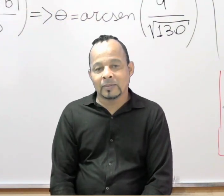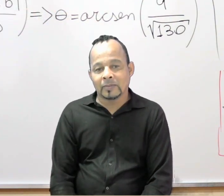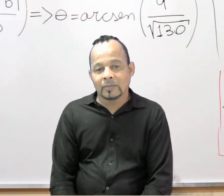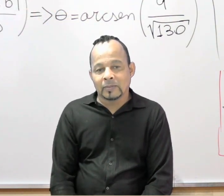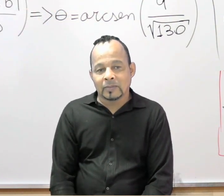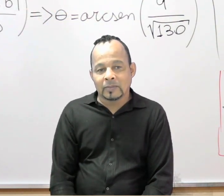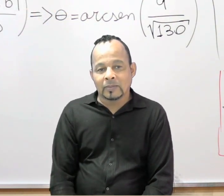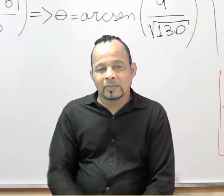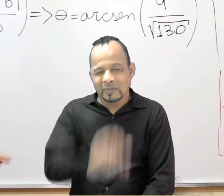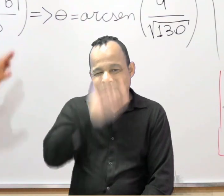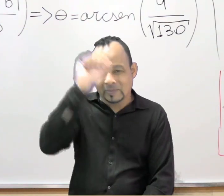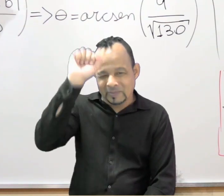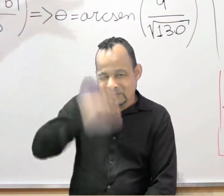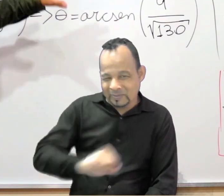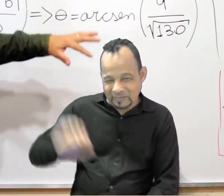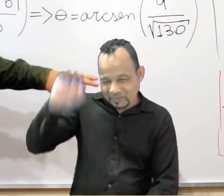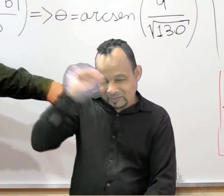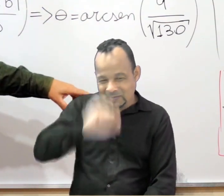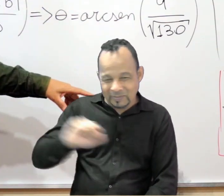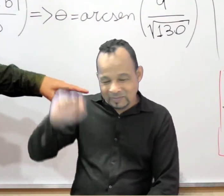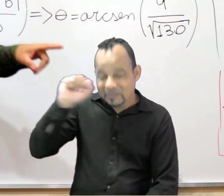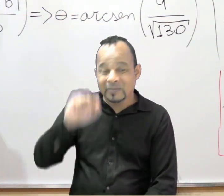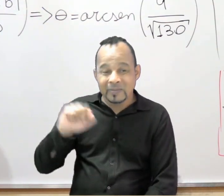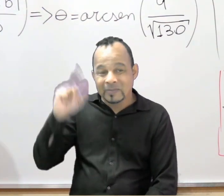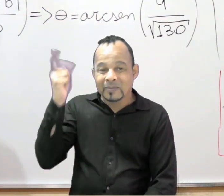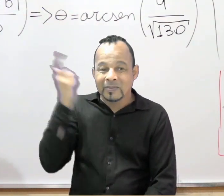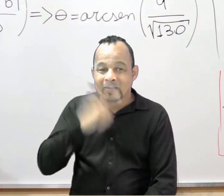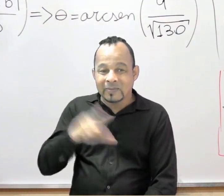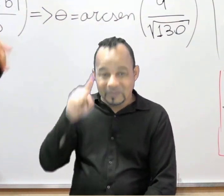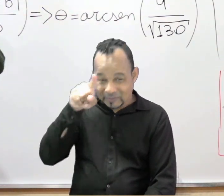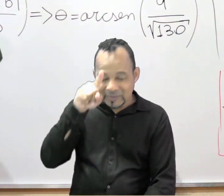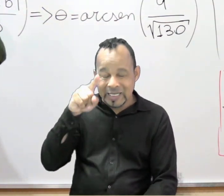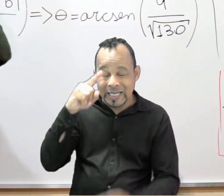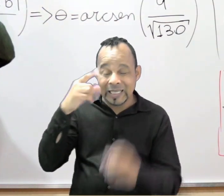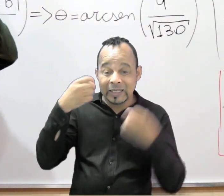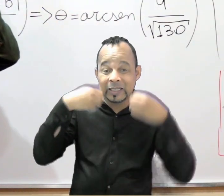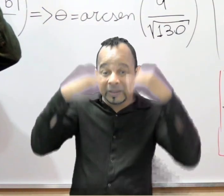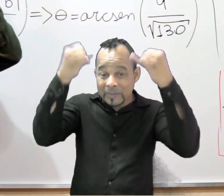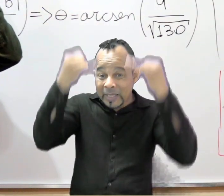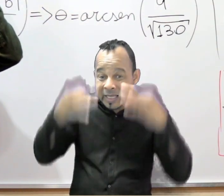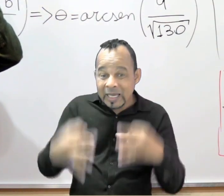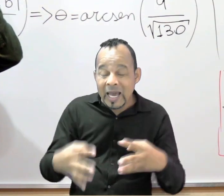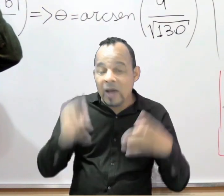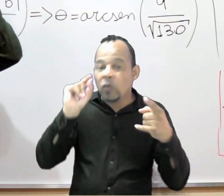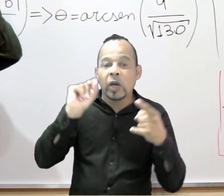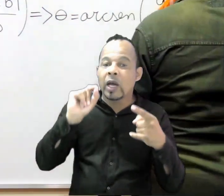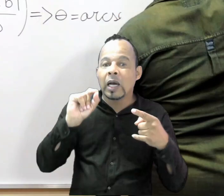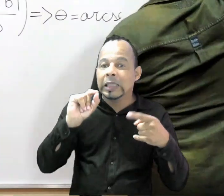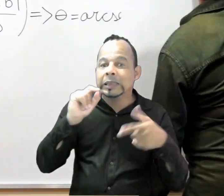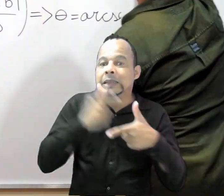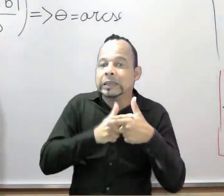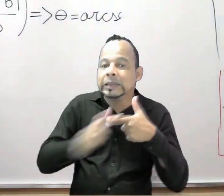produto vetorial, beleza? E vou apagar essa lousa toda para desfazer esse quiprocó.